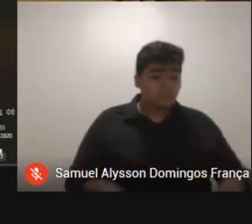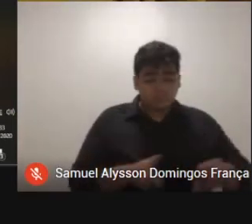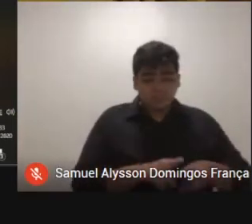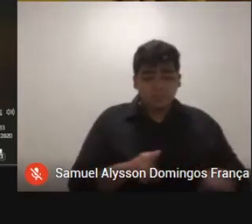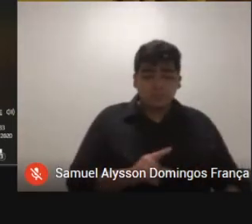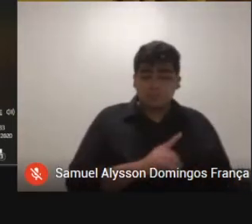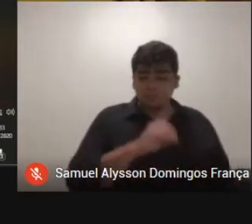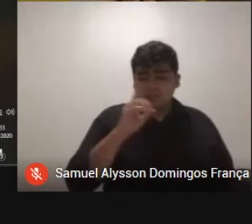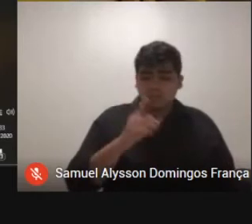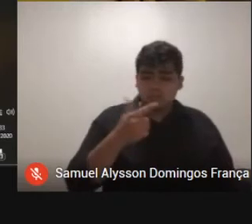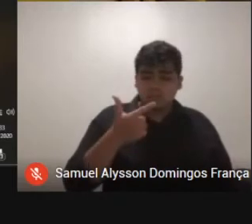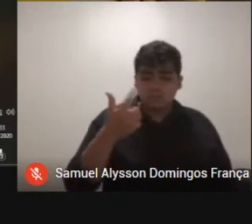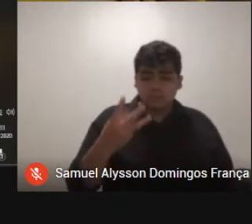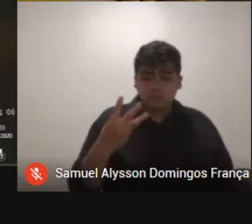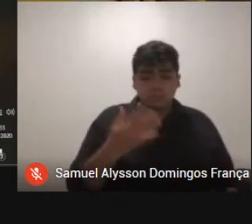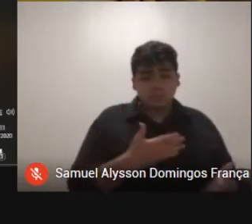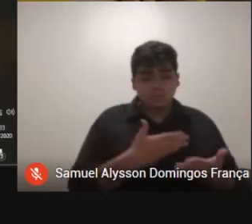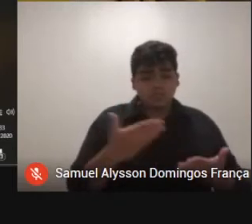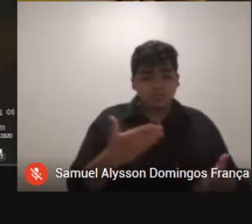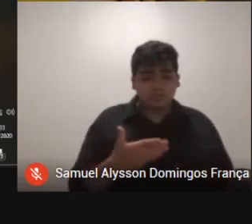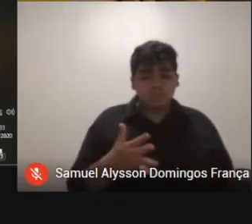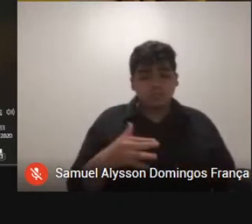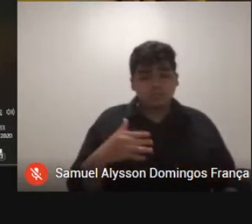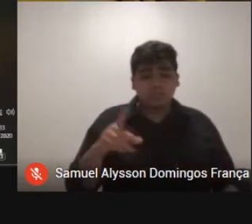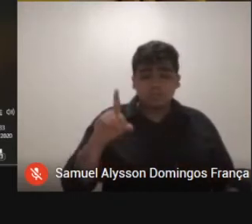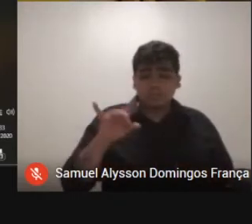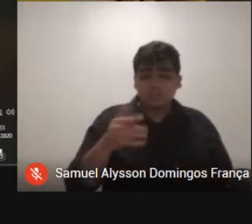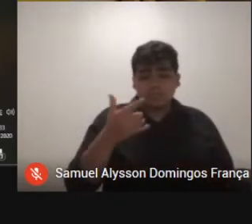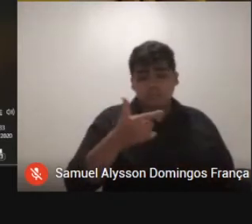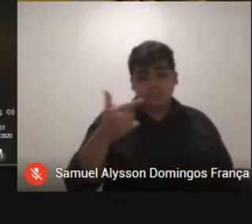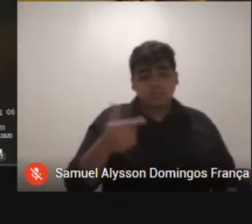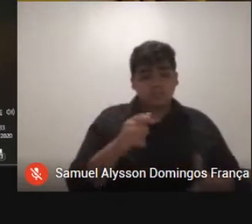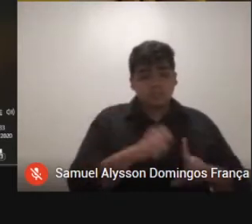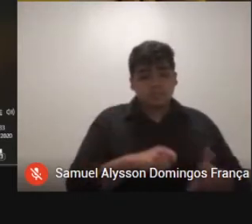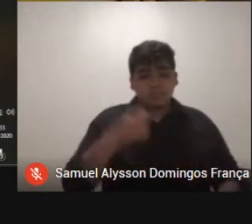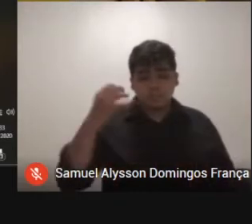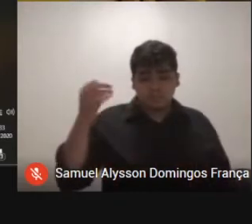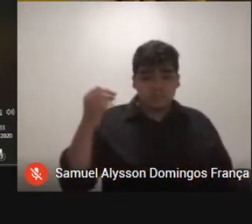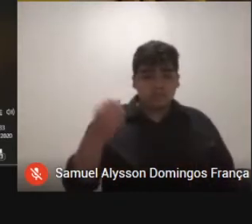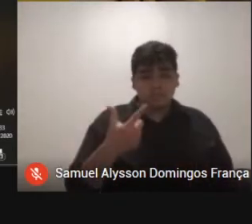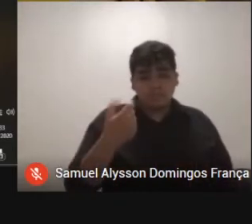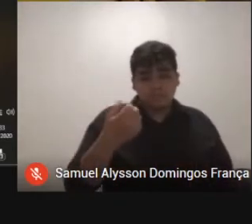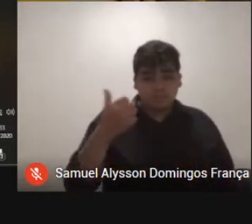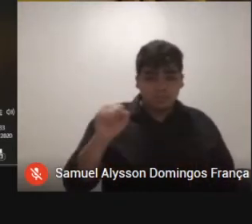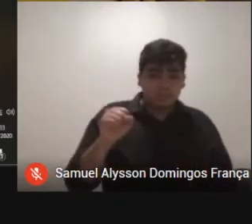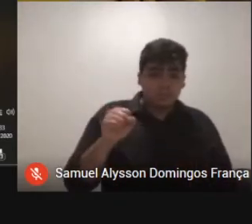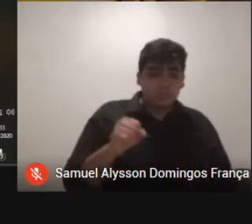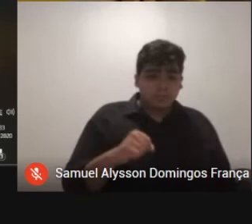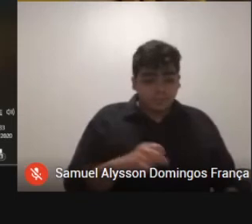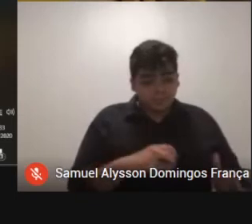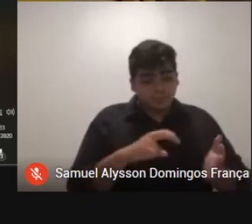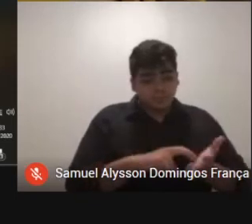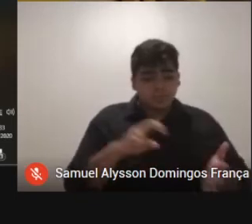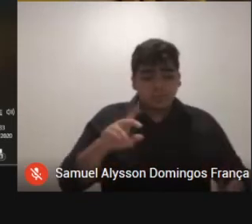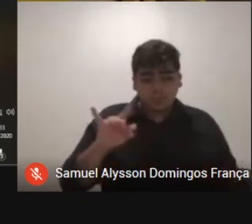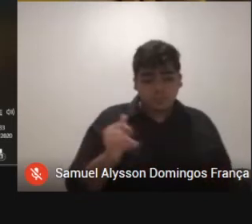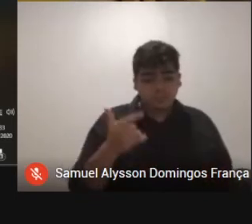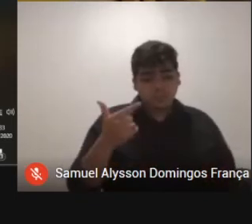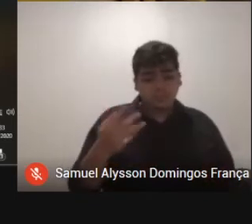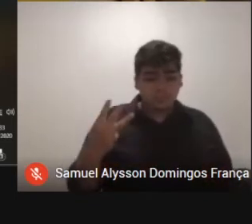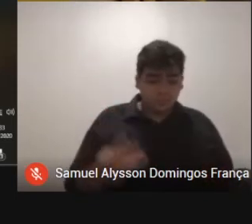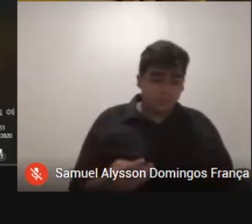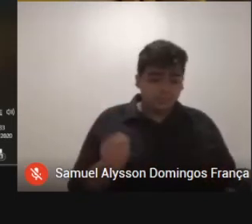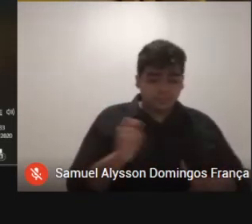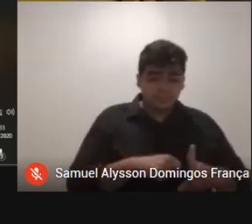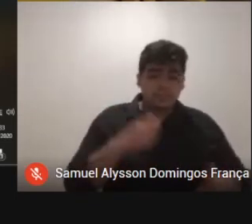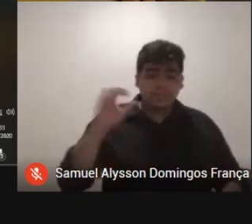implantação começou na noite do dia 22 de outubro de 2018. Aqui foi na manhã do dia 23 de outubro, que foi o dia da inauguração,